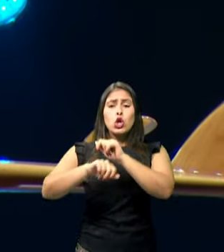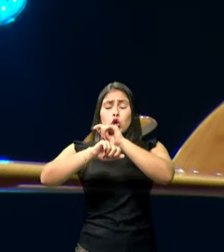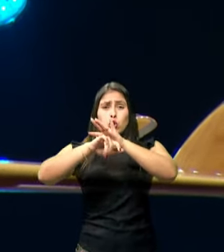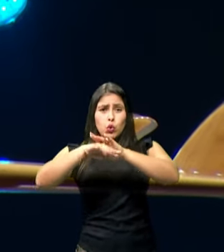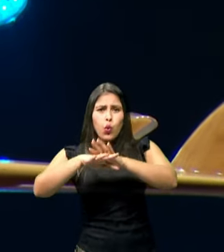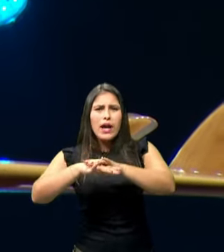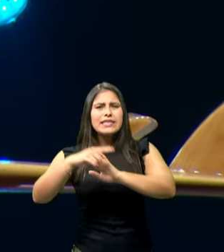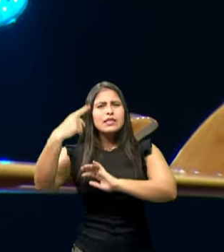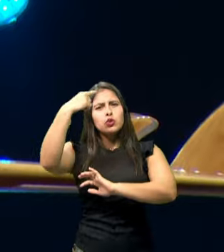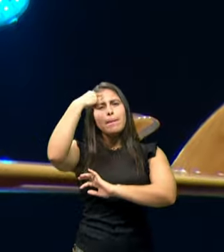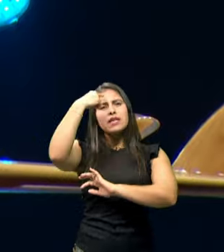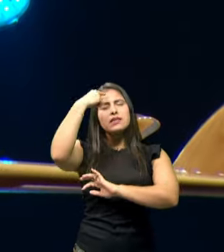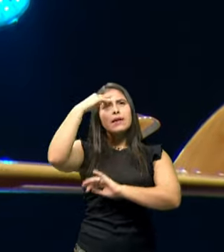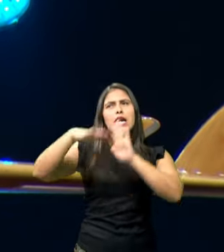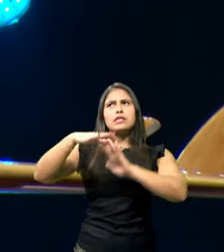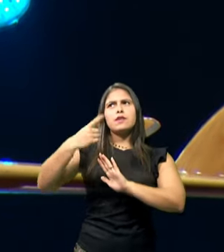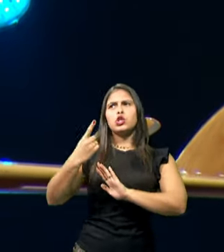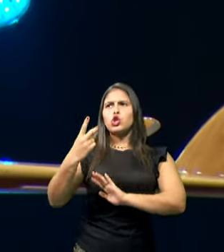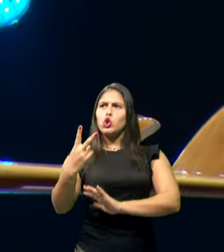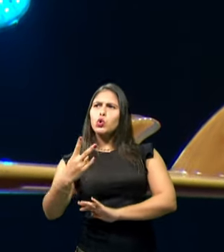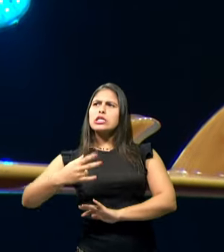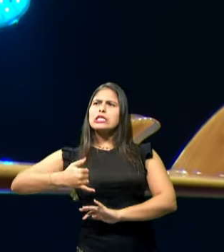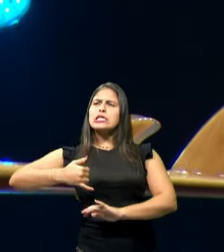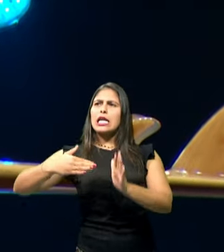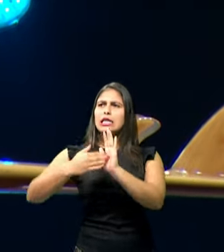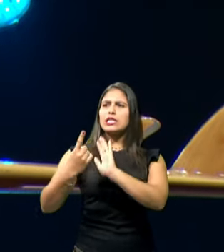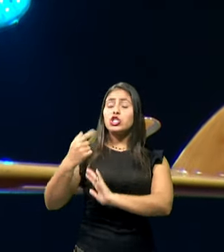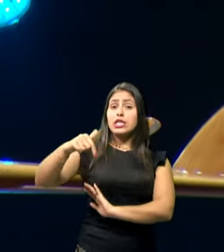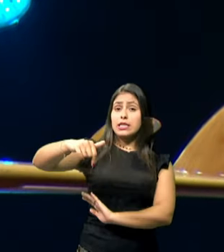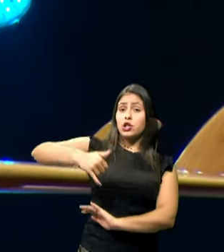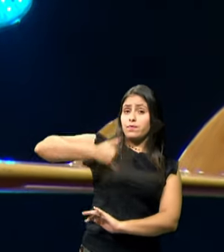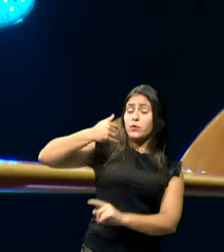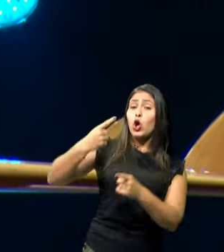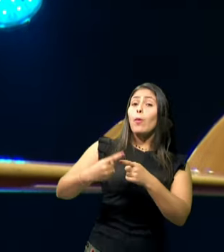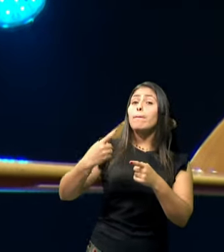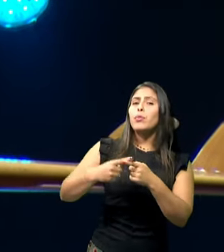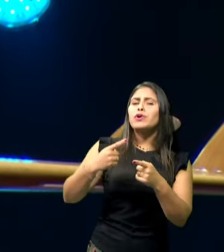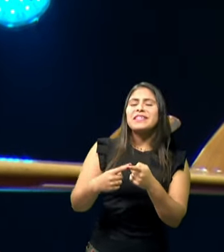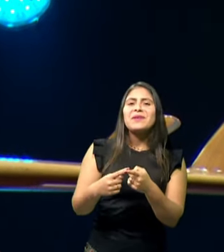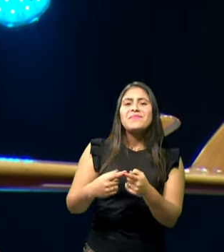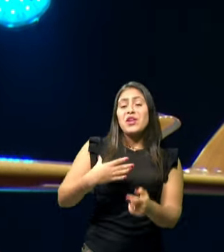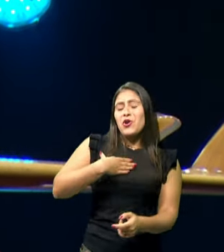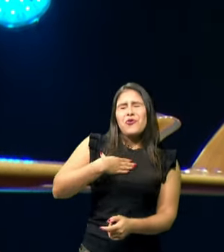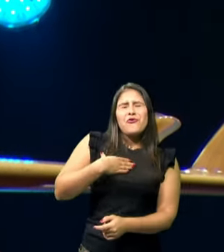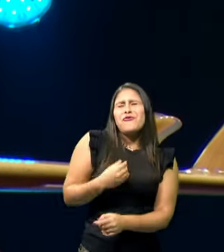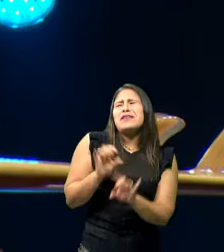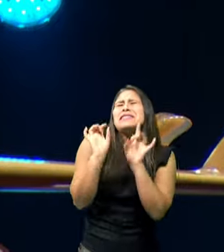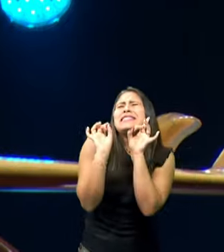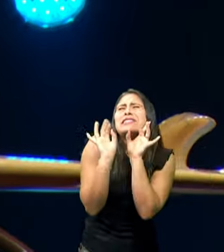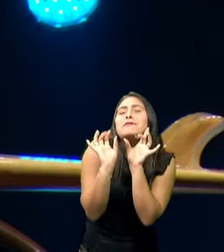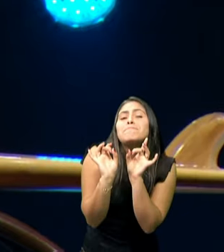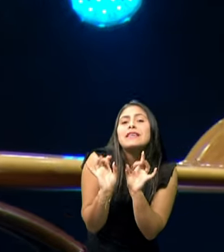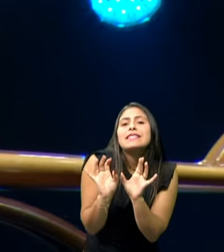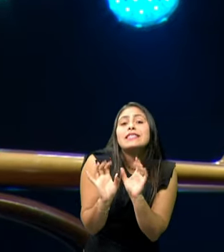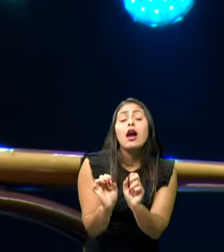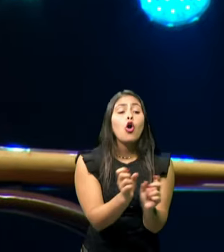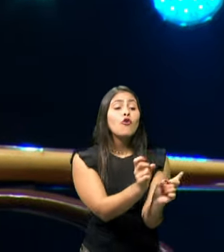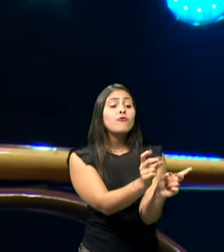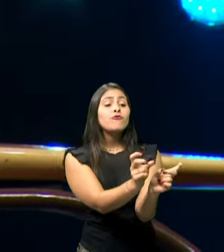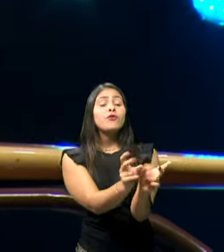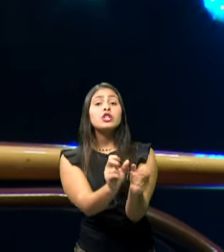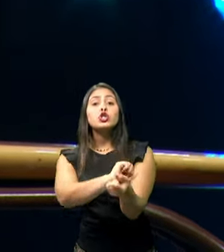12 e 17 anos, ele foi arrancado da casa do pai, o filhinho queridinho do papai, e foi vendido como